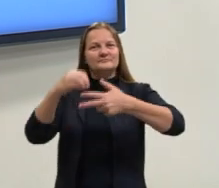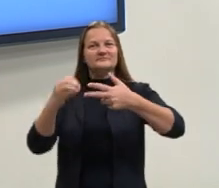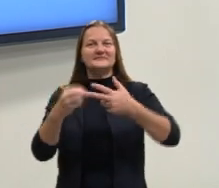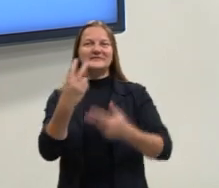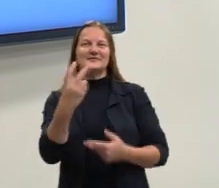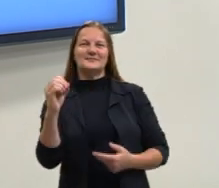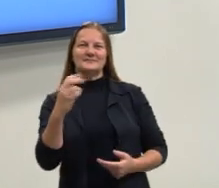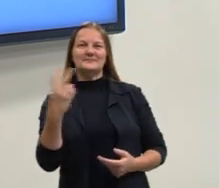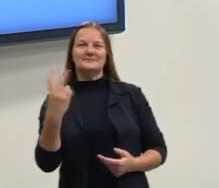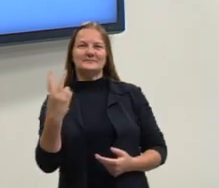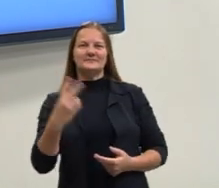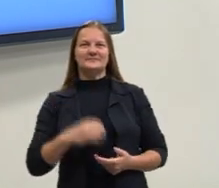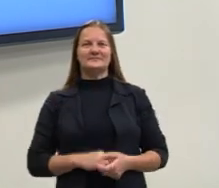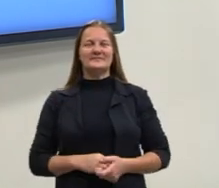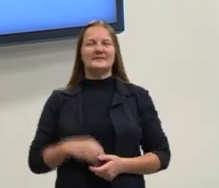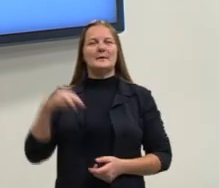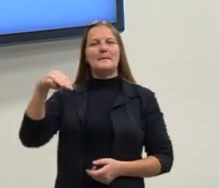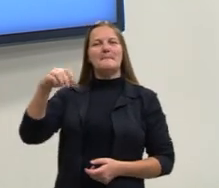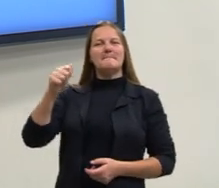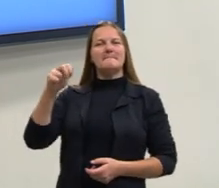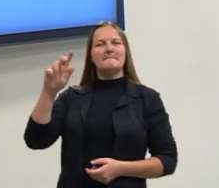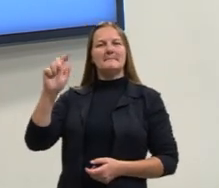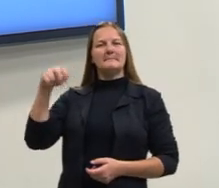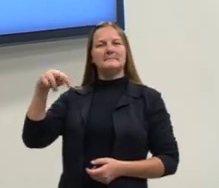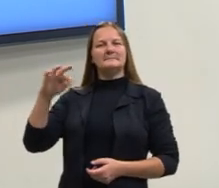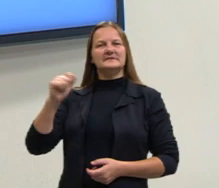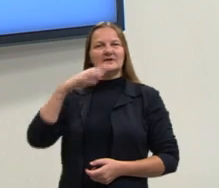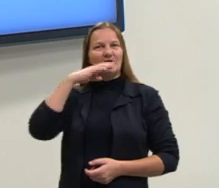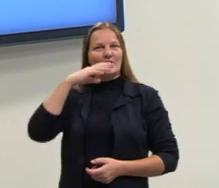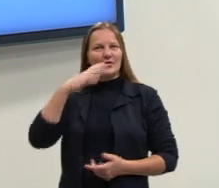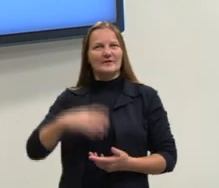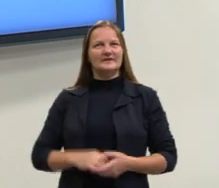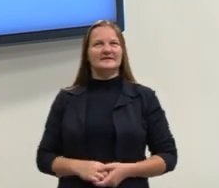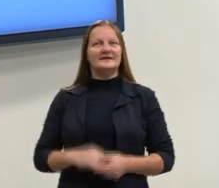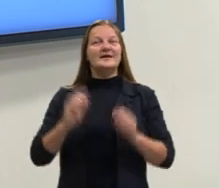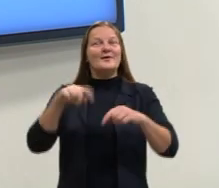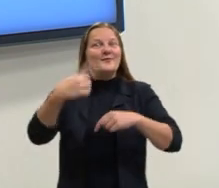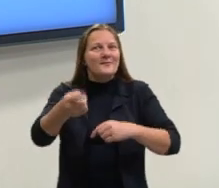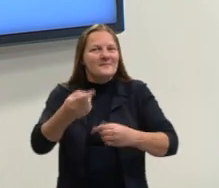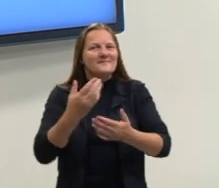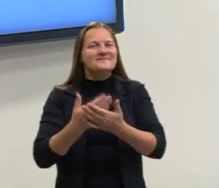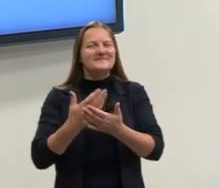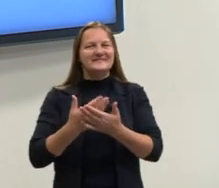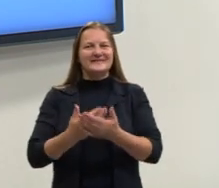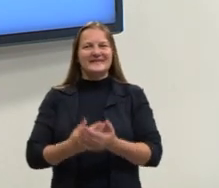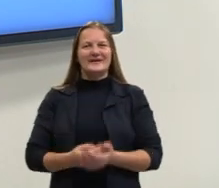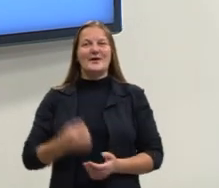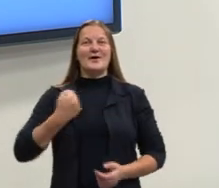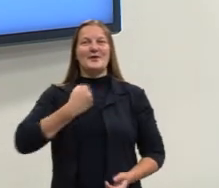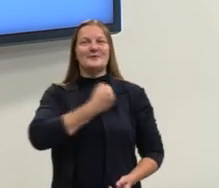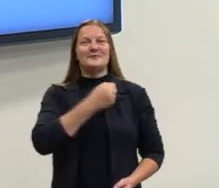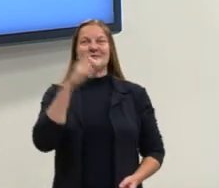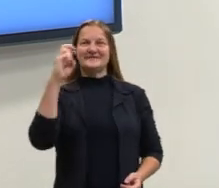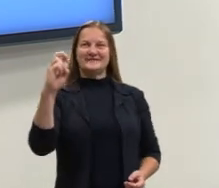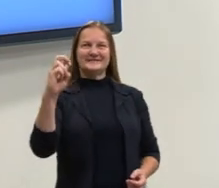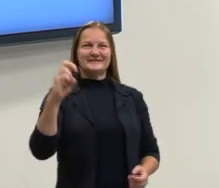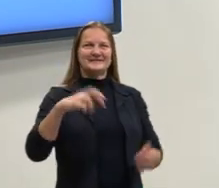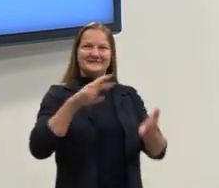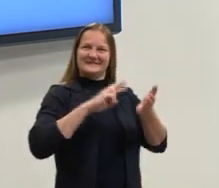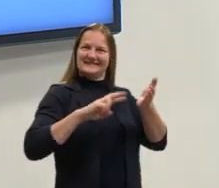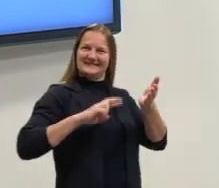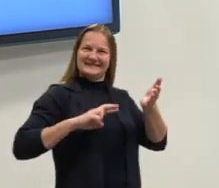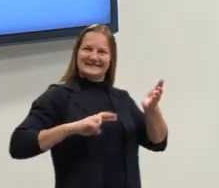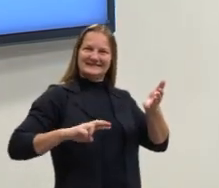2022 na cor Magenta e vamos então para nossa aula de número 5 de